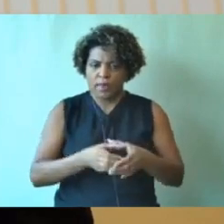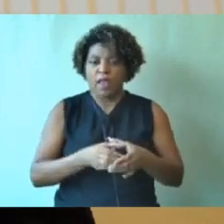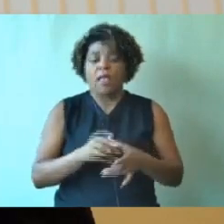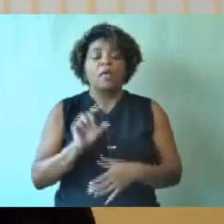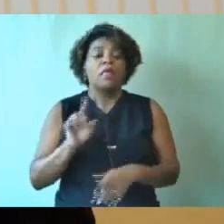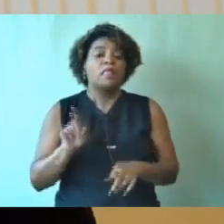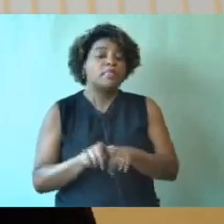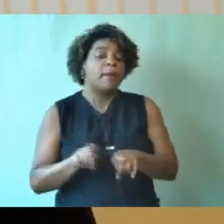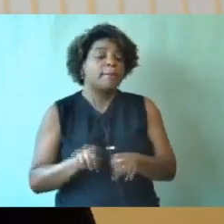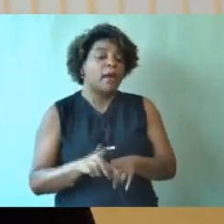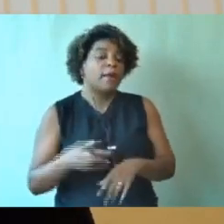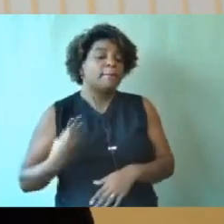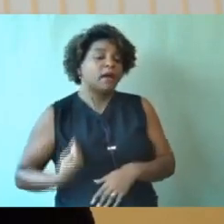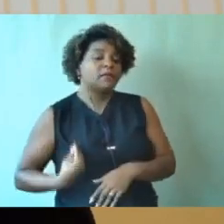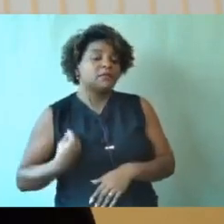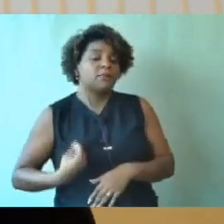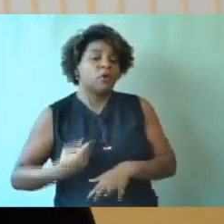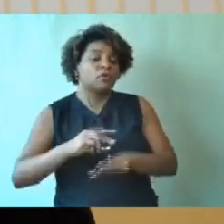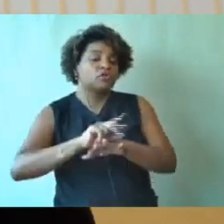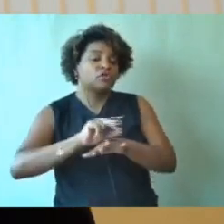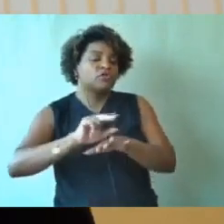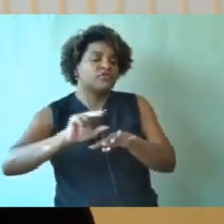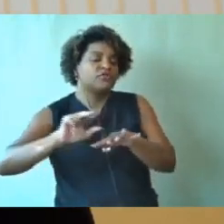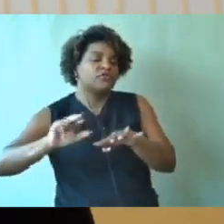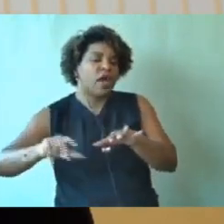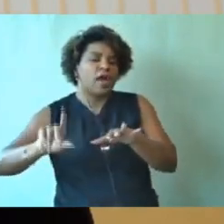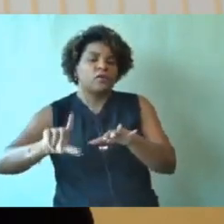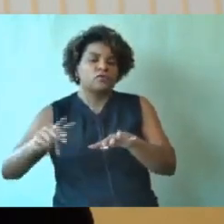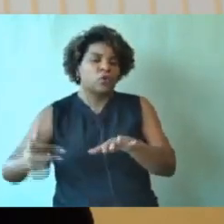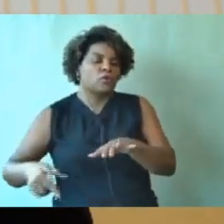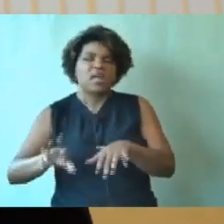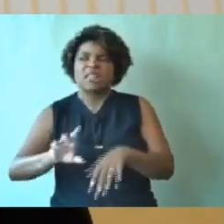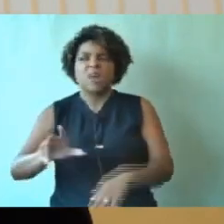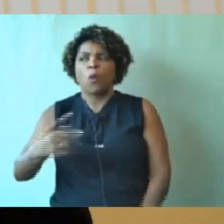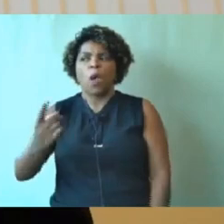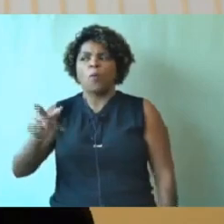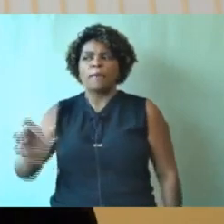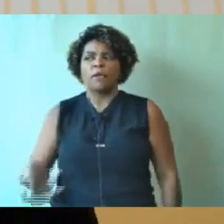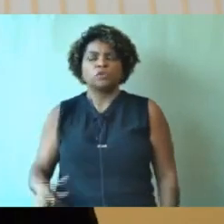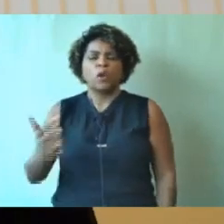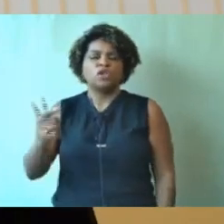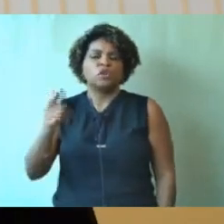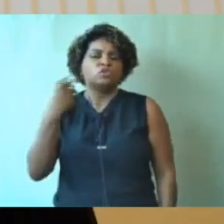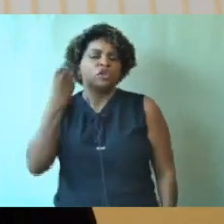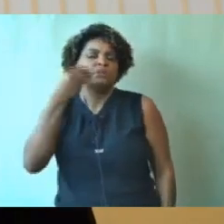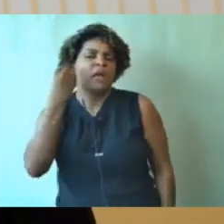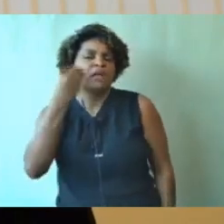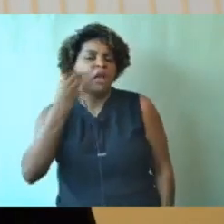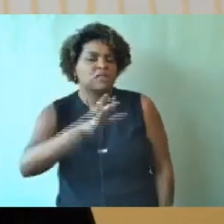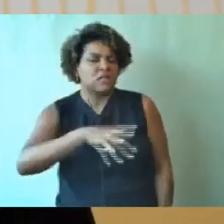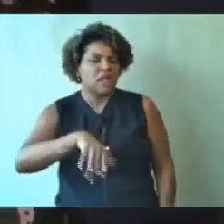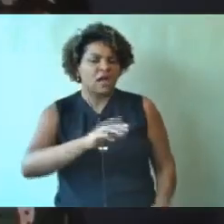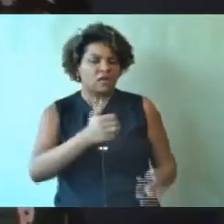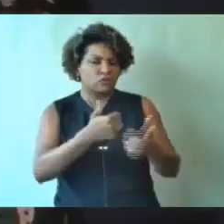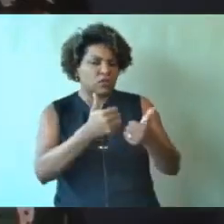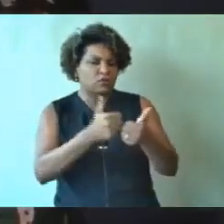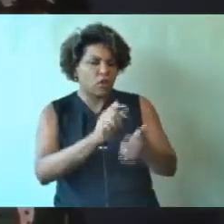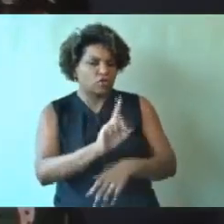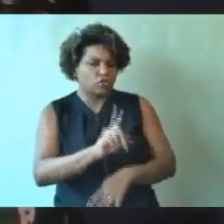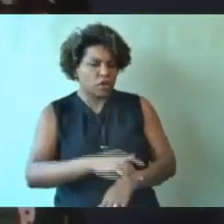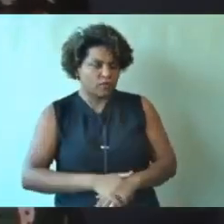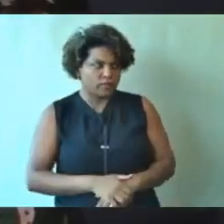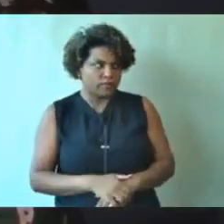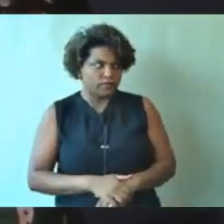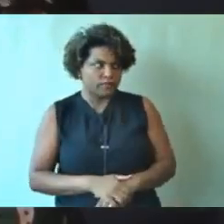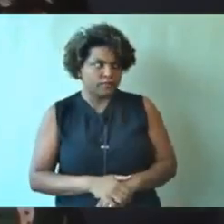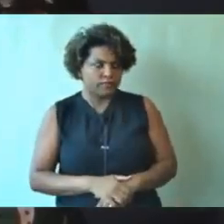metropolitano, com uma proposta. Não foi uma pessoa estranha que não tem experiência no transporte. Senhor Rubens, só interromper o senhor.